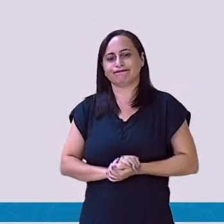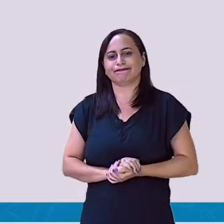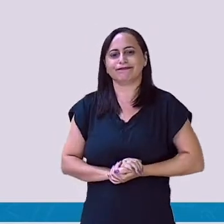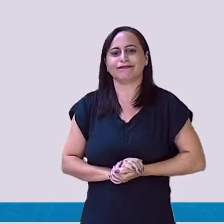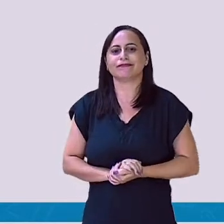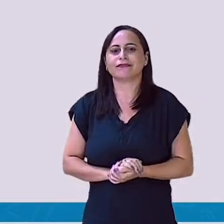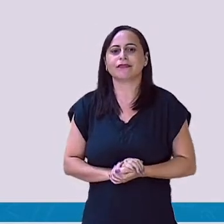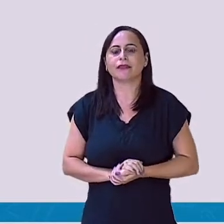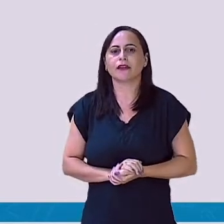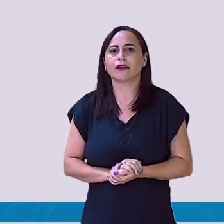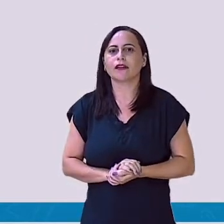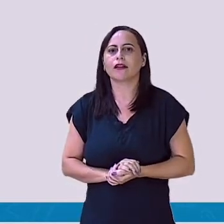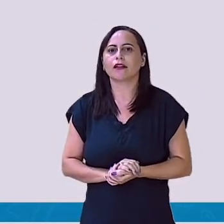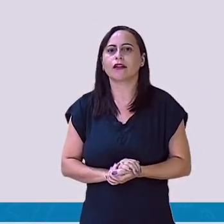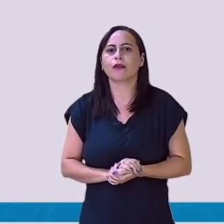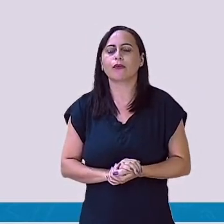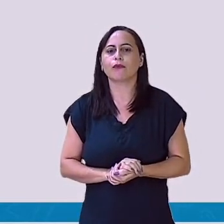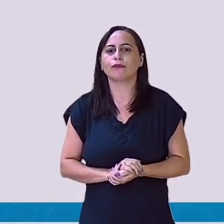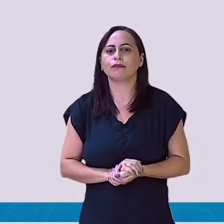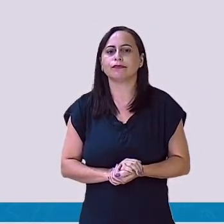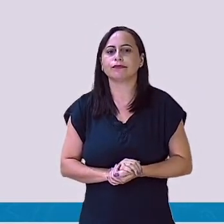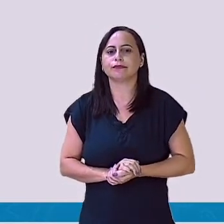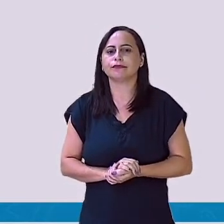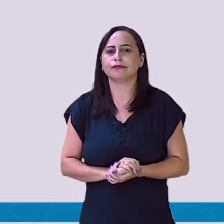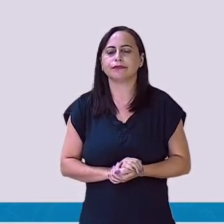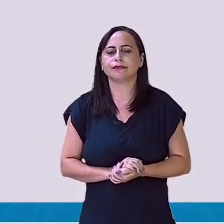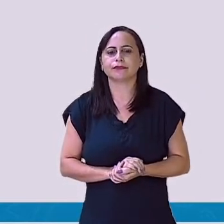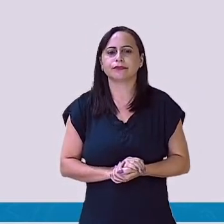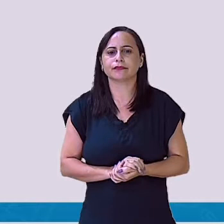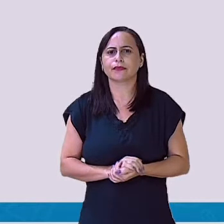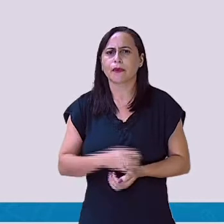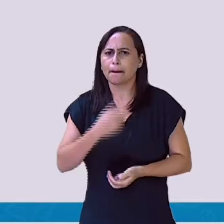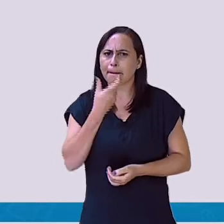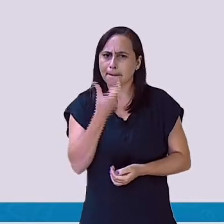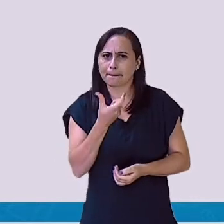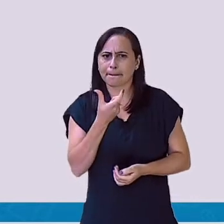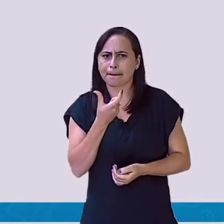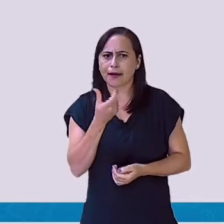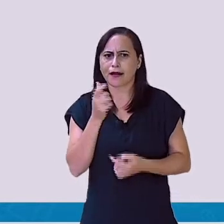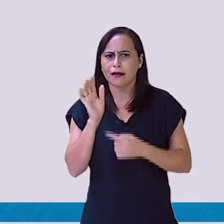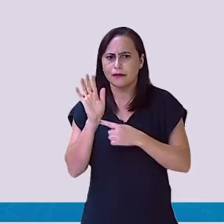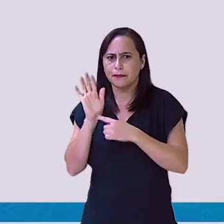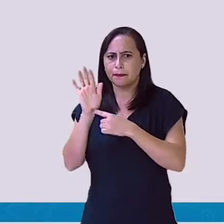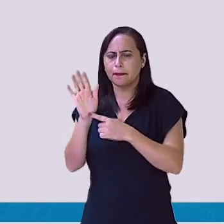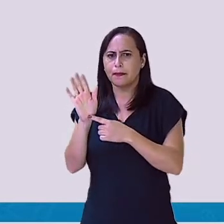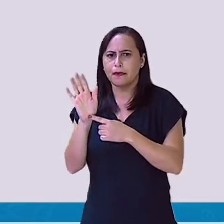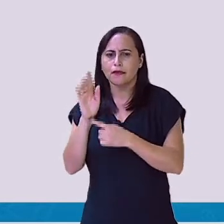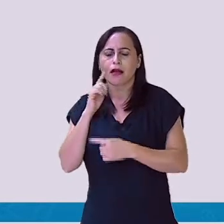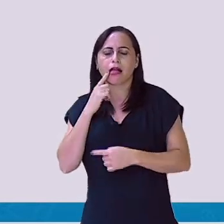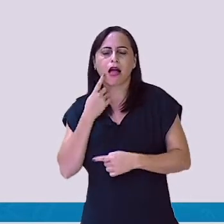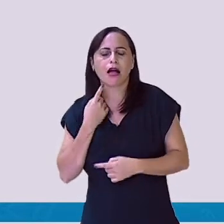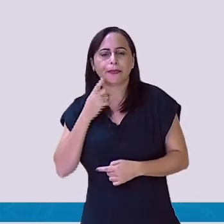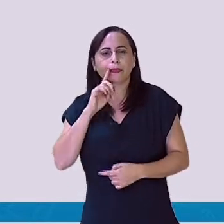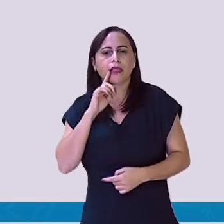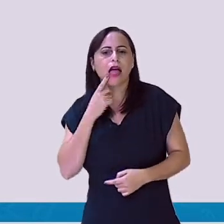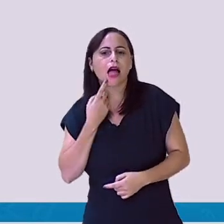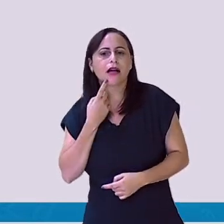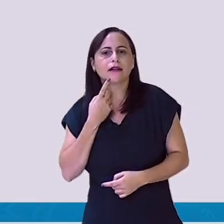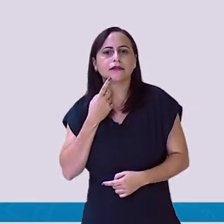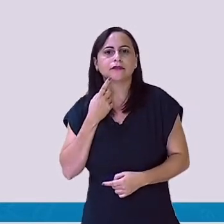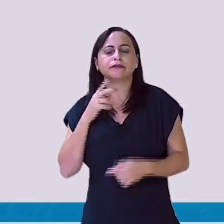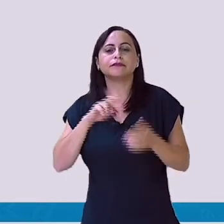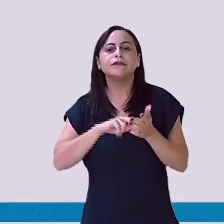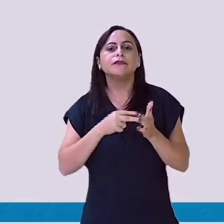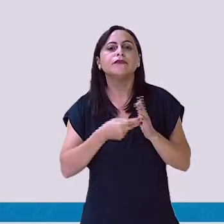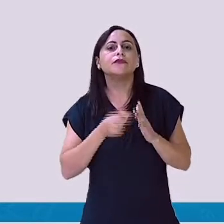chão. Longe no chão. A palavra destacada que é baba quer dizer o quê? Água